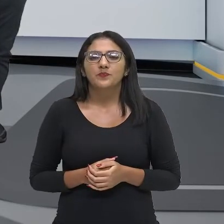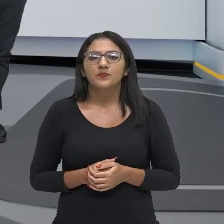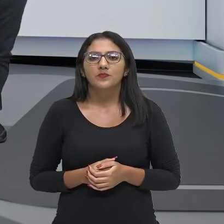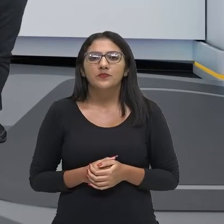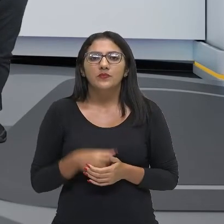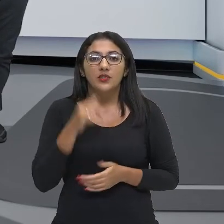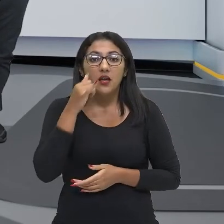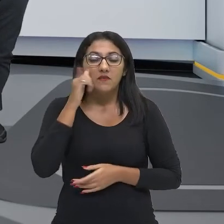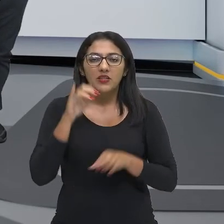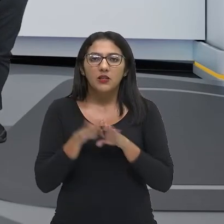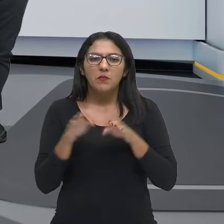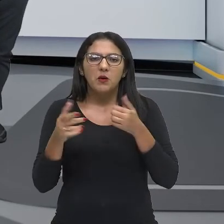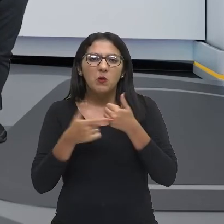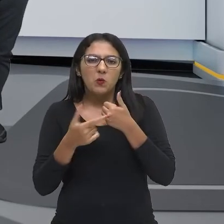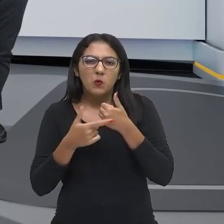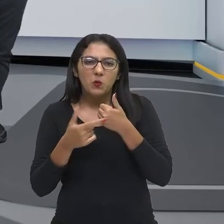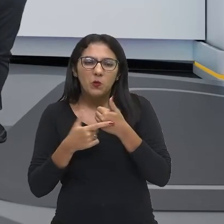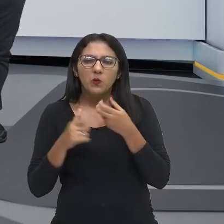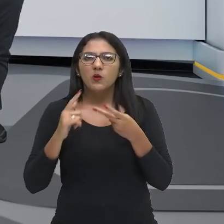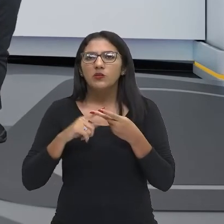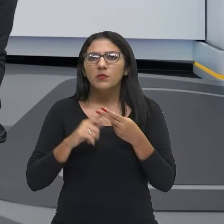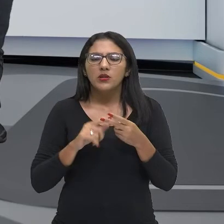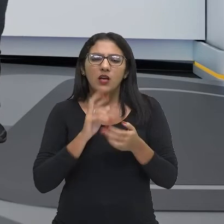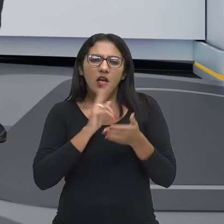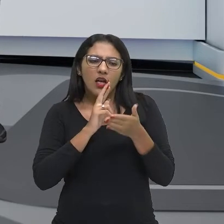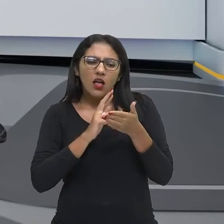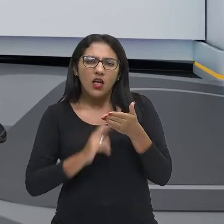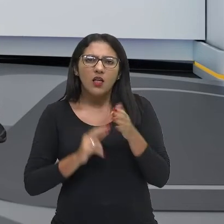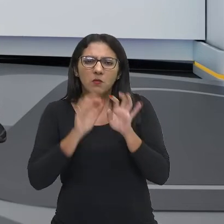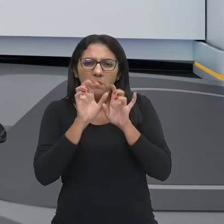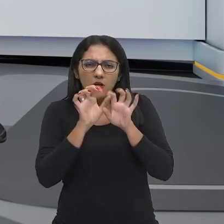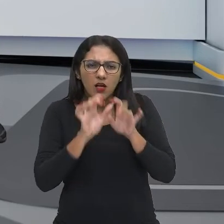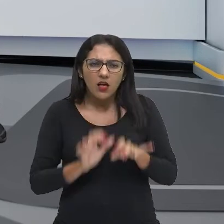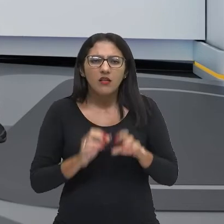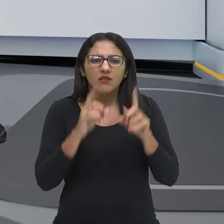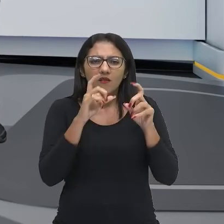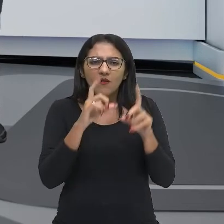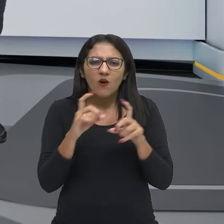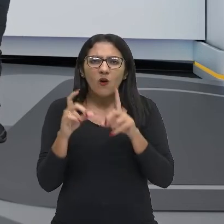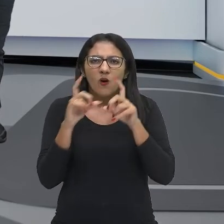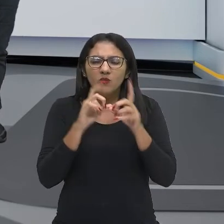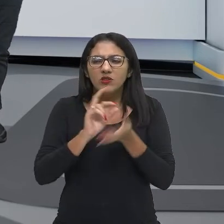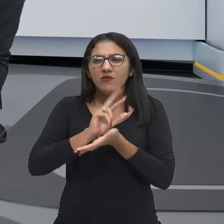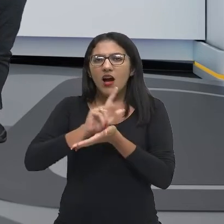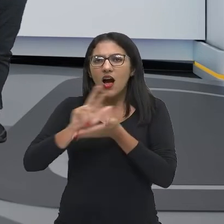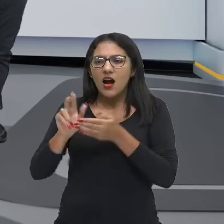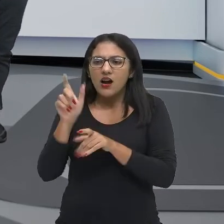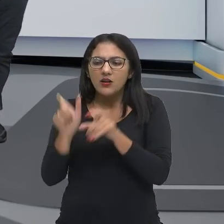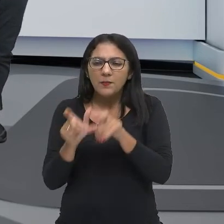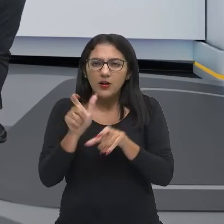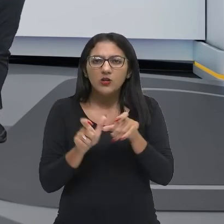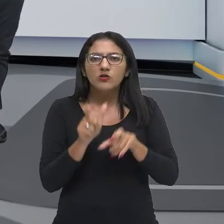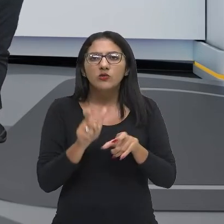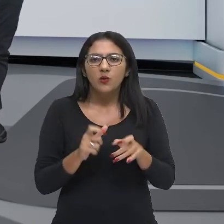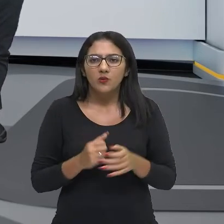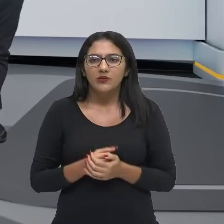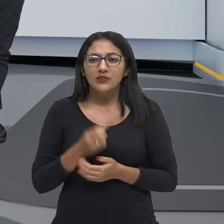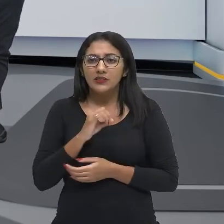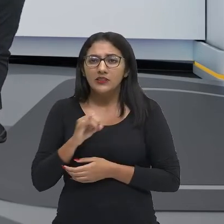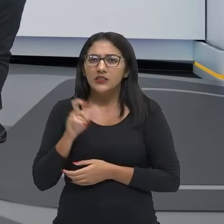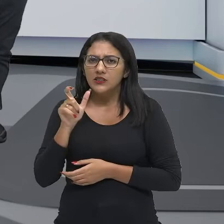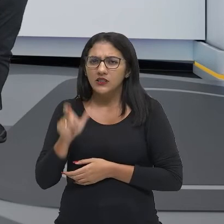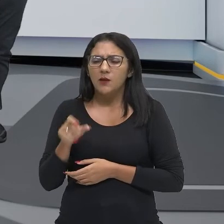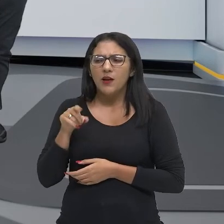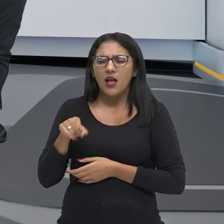ficar curtindo e comentando várias e várias vezes fotos diferentes da mesma pessoa, sendo ela uma pessoa